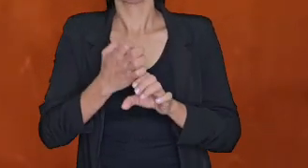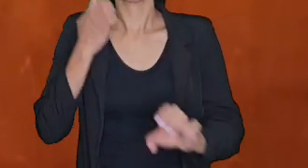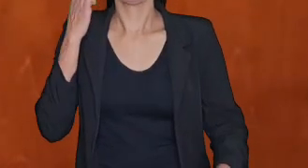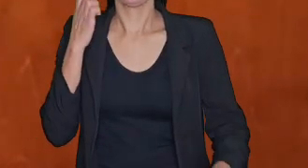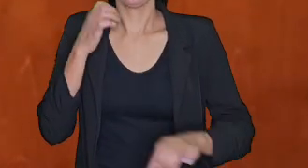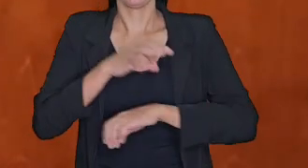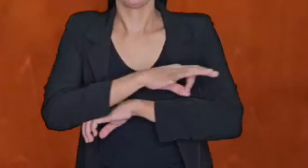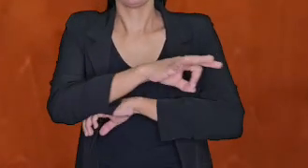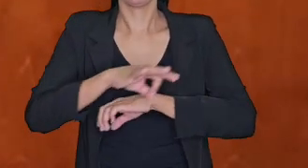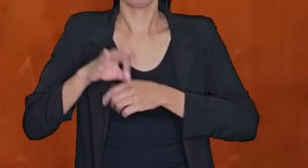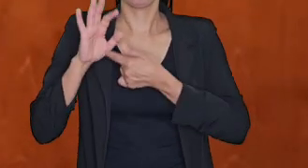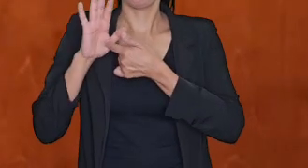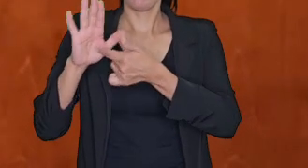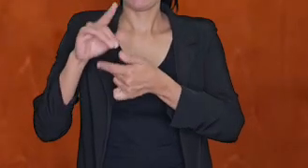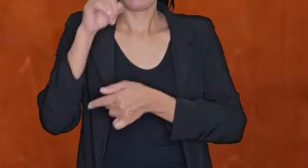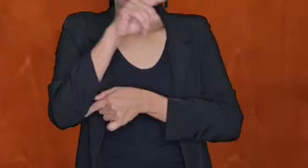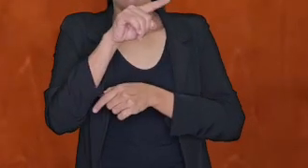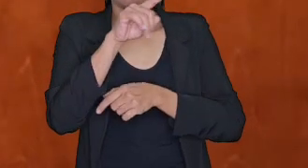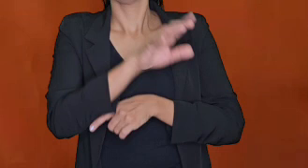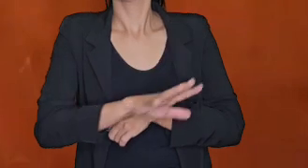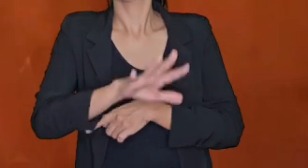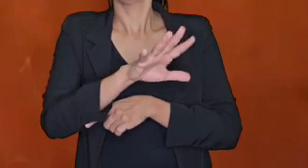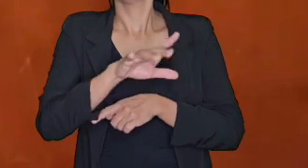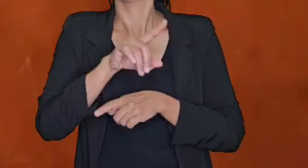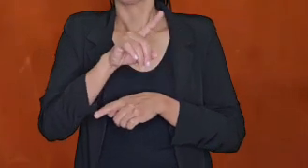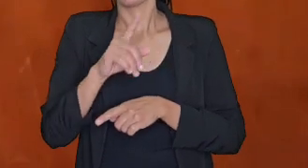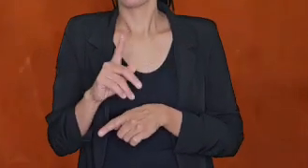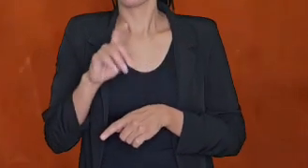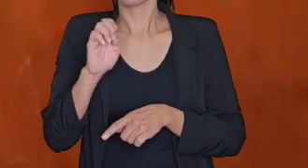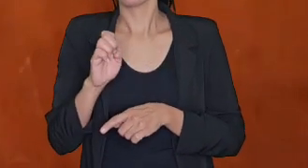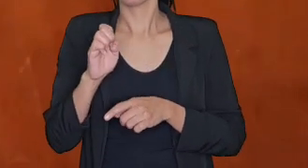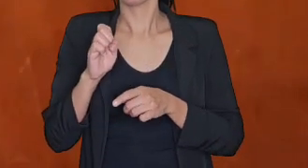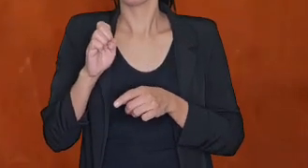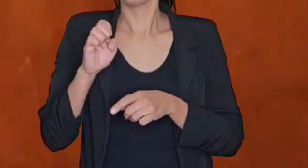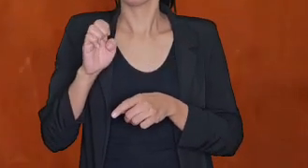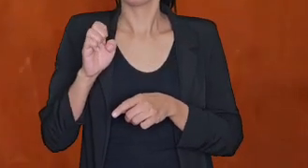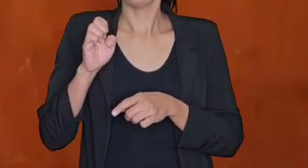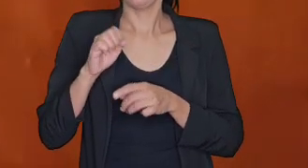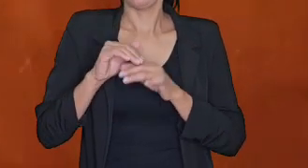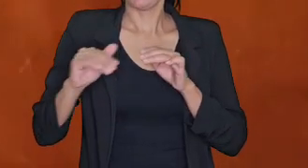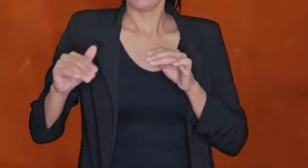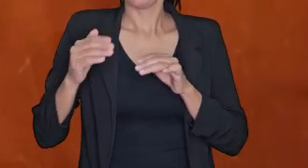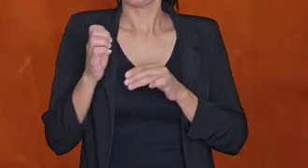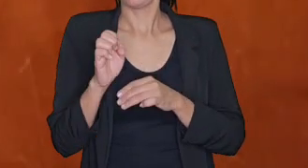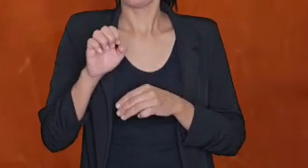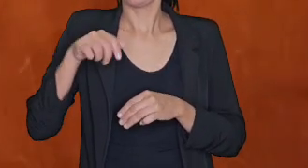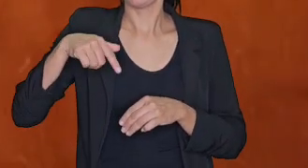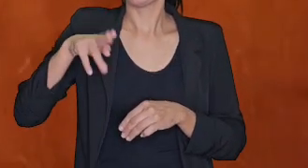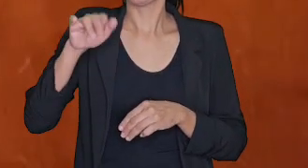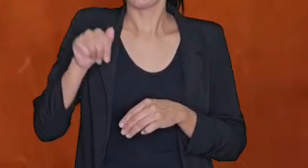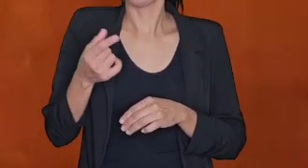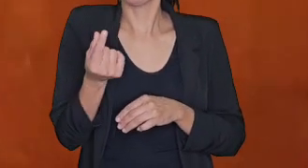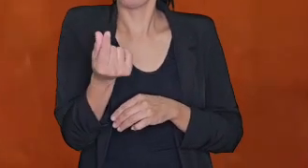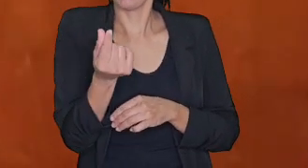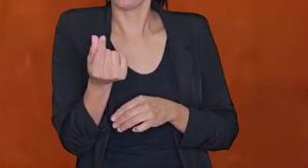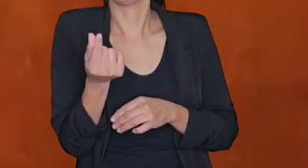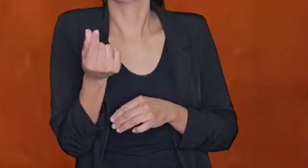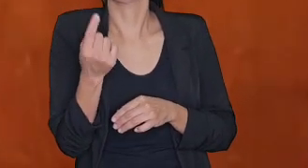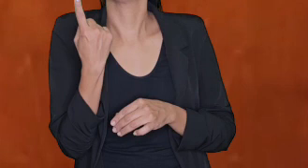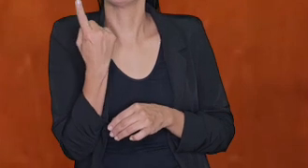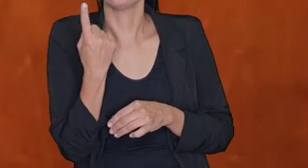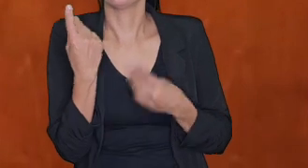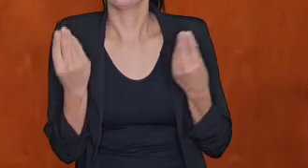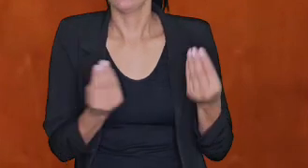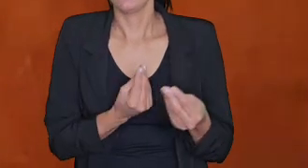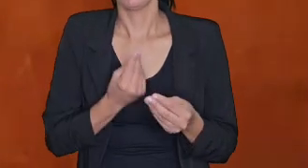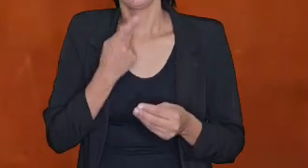laudo de algum engenheiro, arquiteto, que vai dizer, naquela região o hectare vale tanto. Então, é assim que a